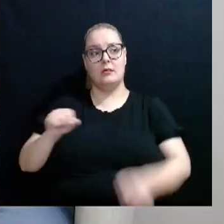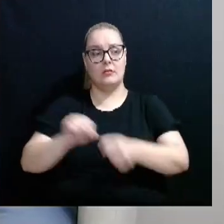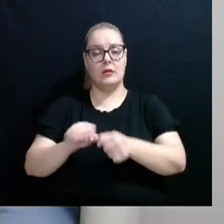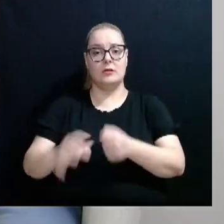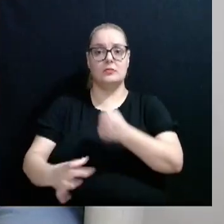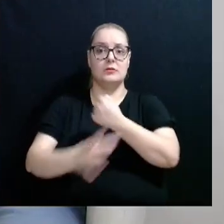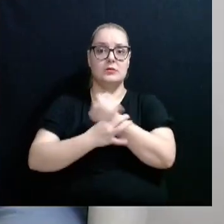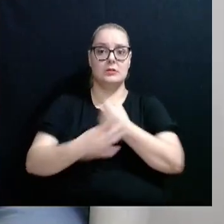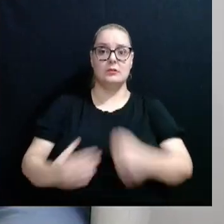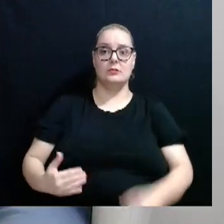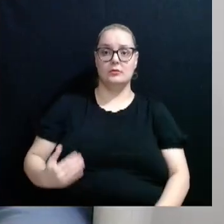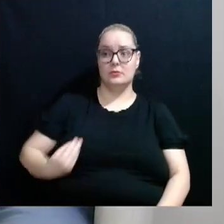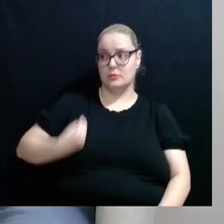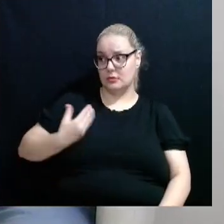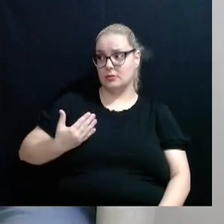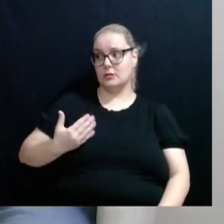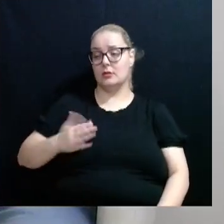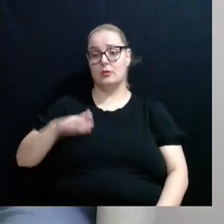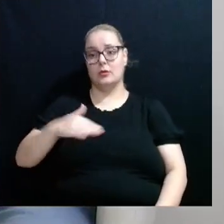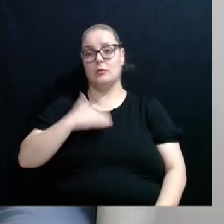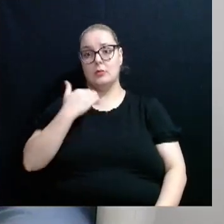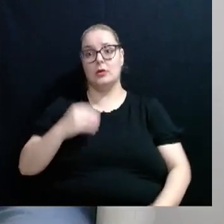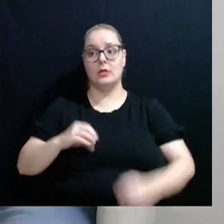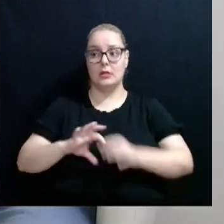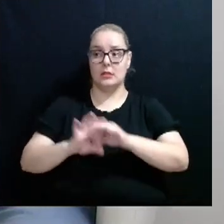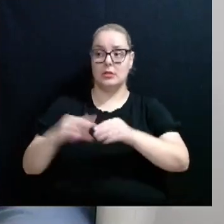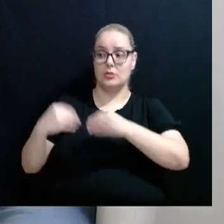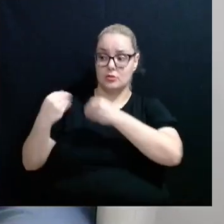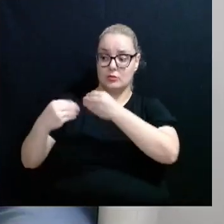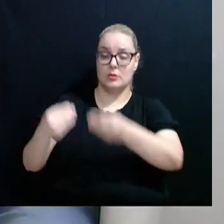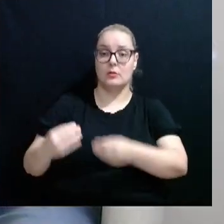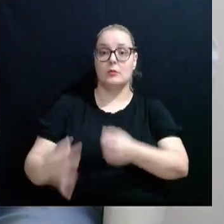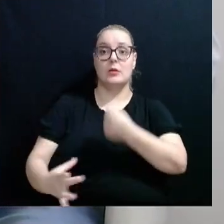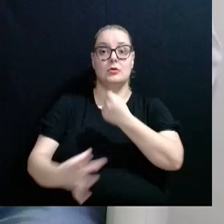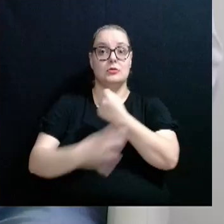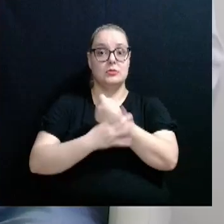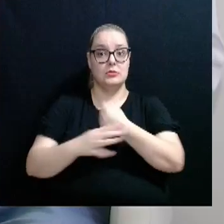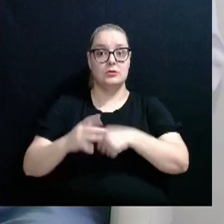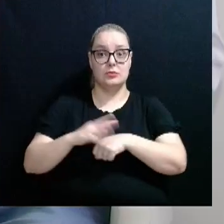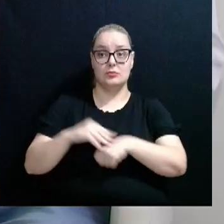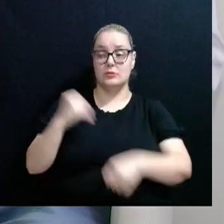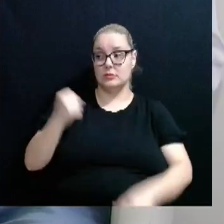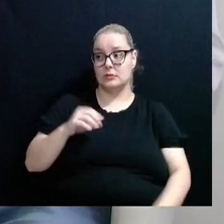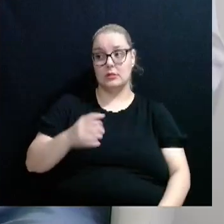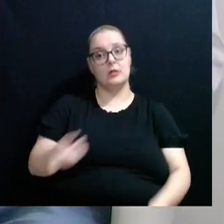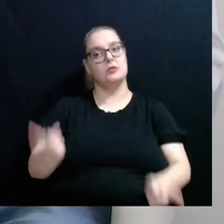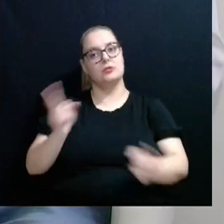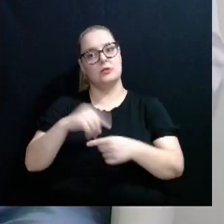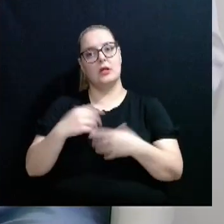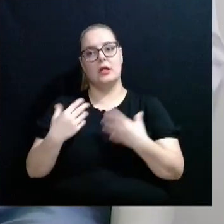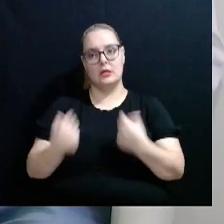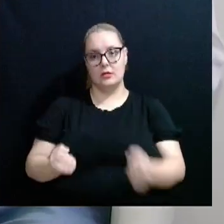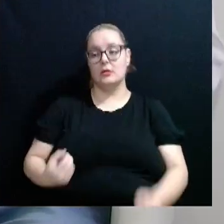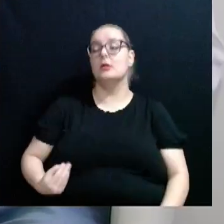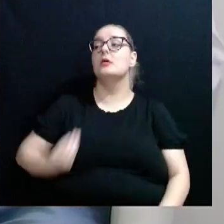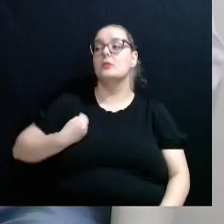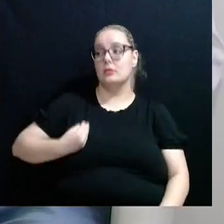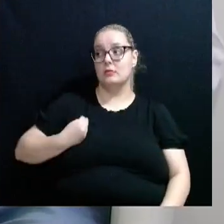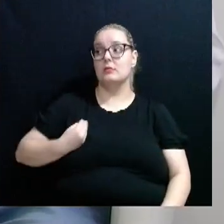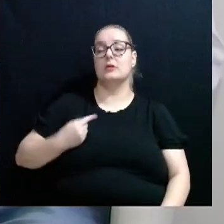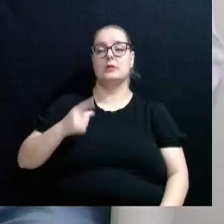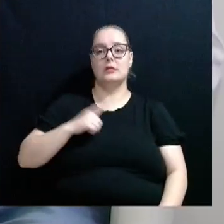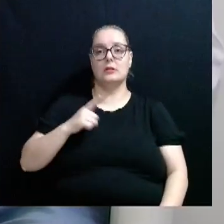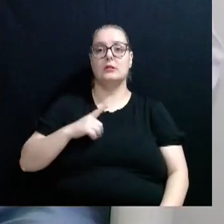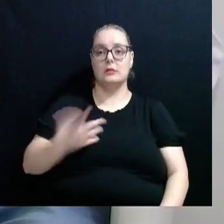uma herança. Mas o seguro de doenças graves é ao contrário, você recebe ele em vida. Então é um dinheiro que você